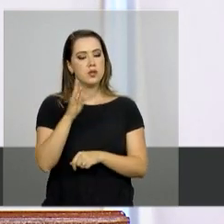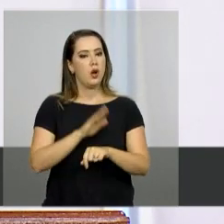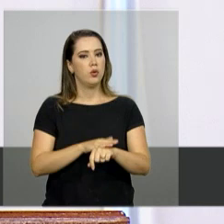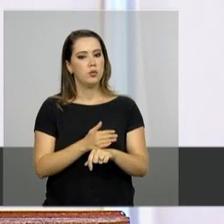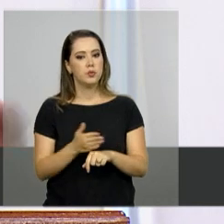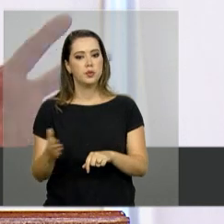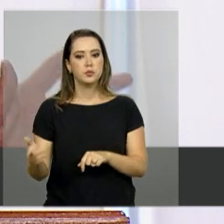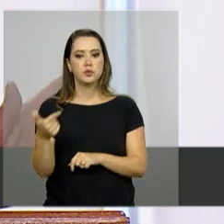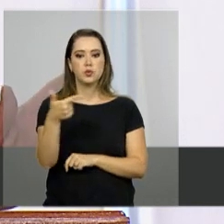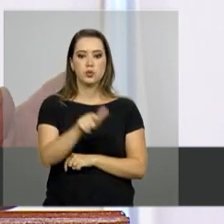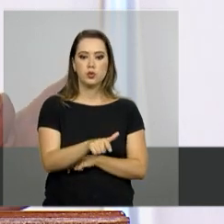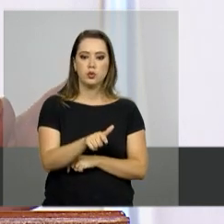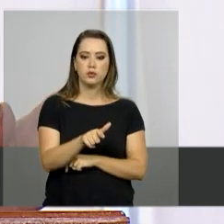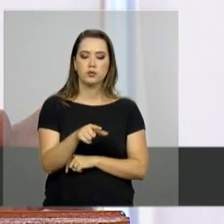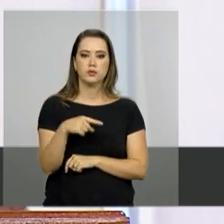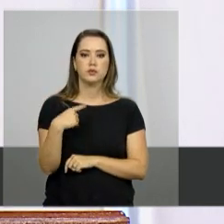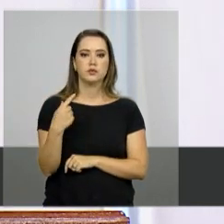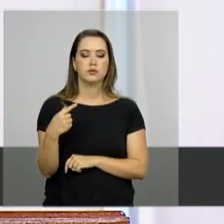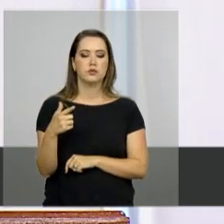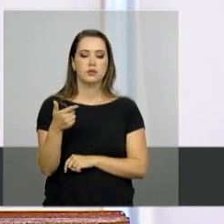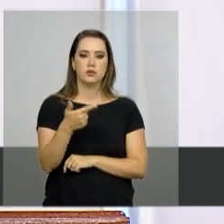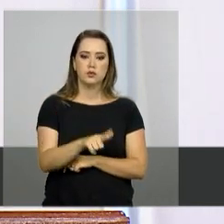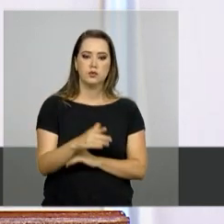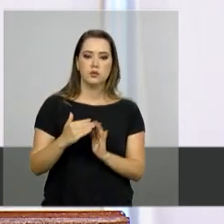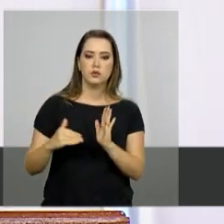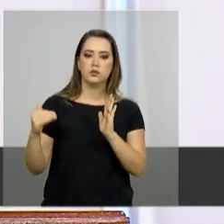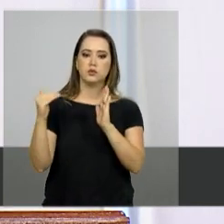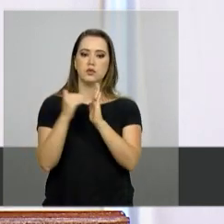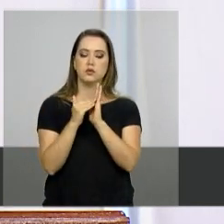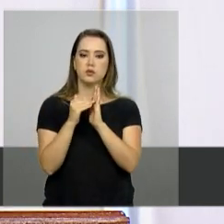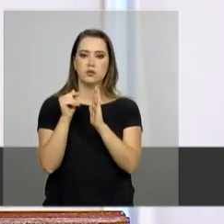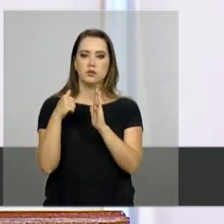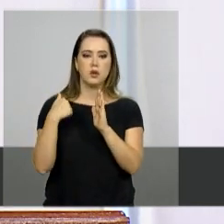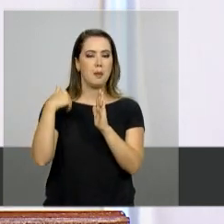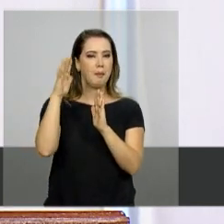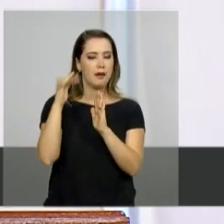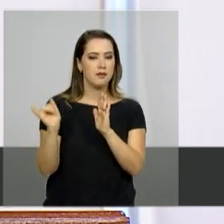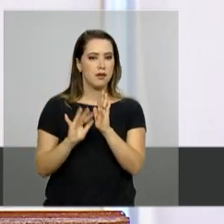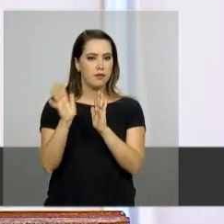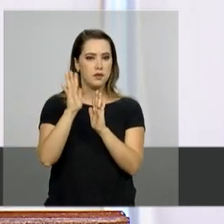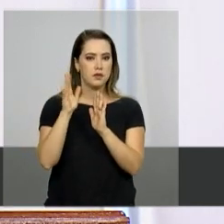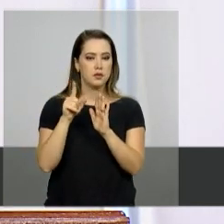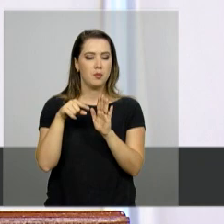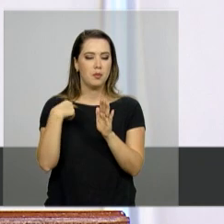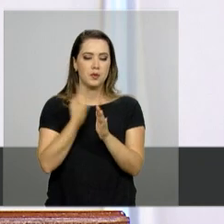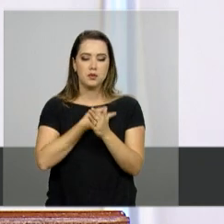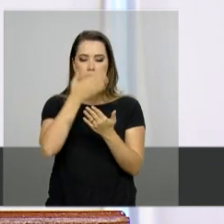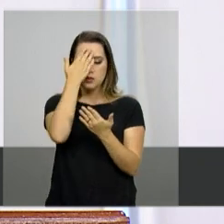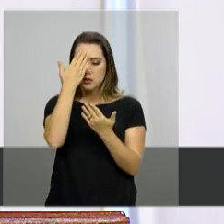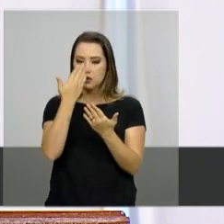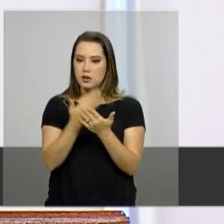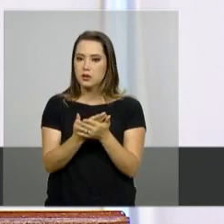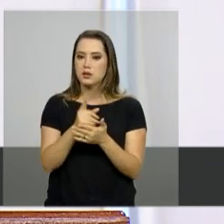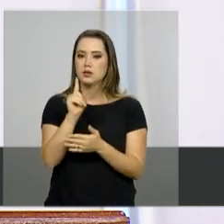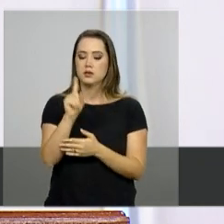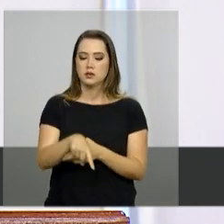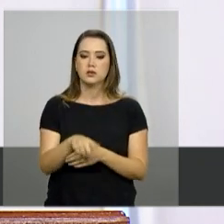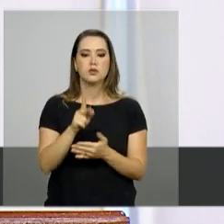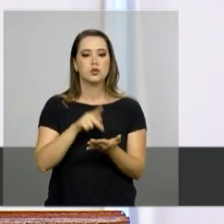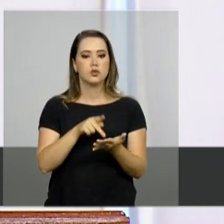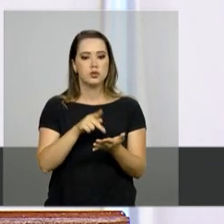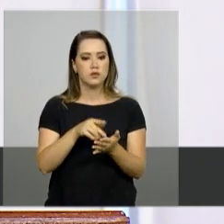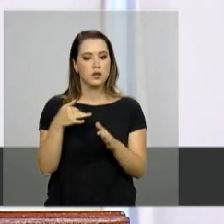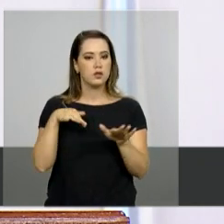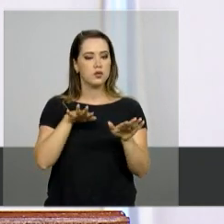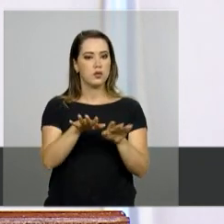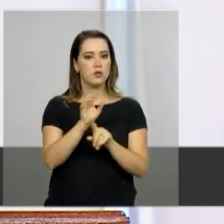quando mais uma vez não é aumentamos acima da inflação mas na convicção de que a verdadeira inclusão